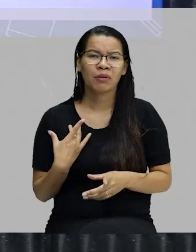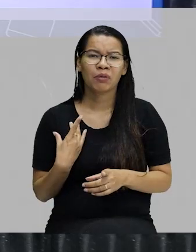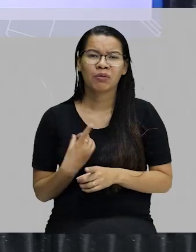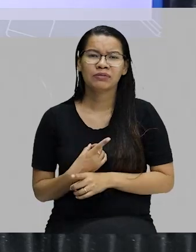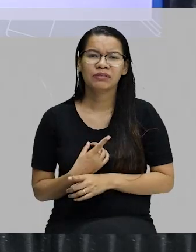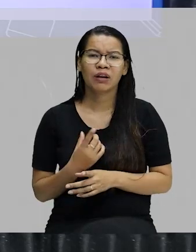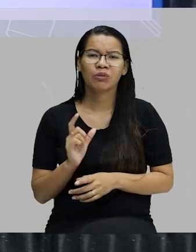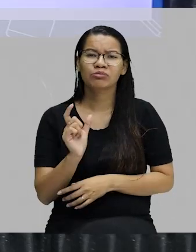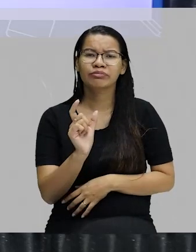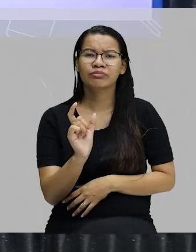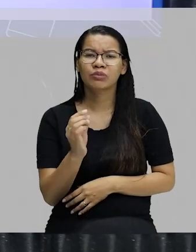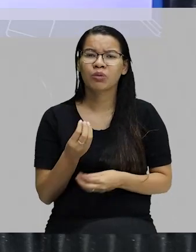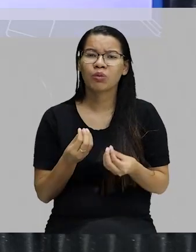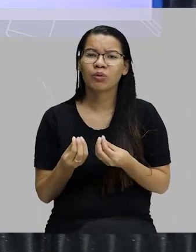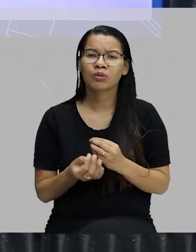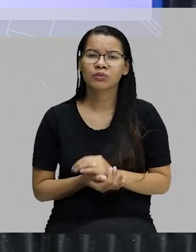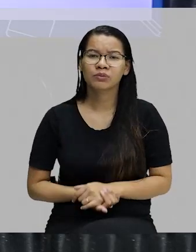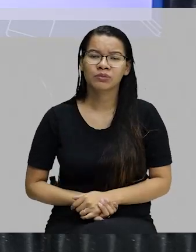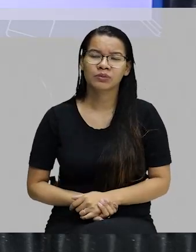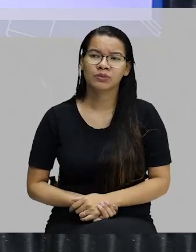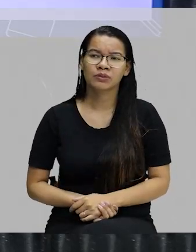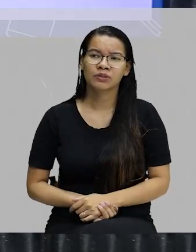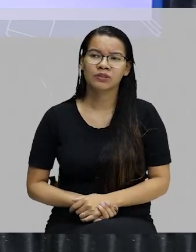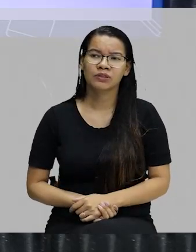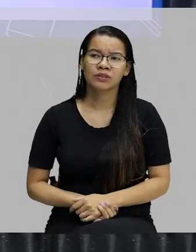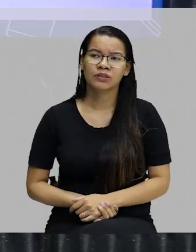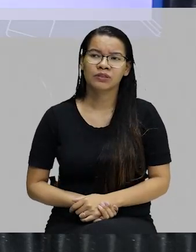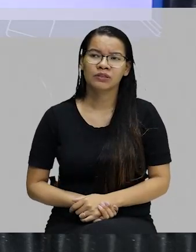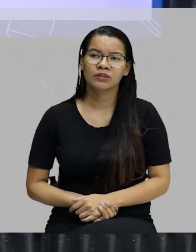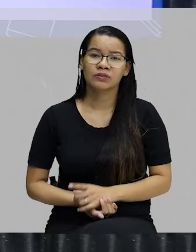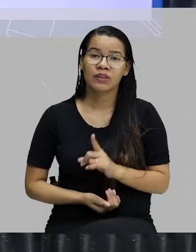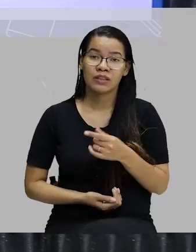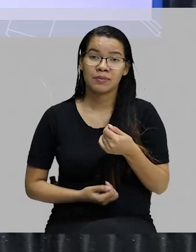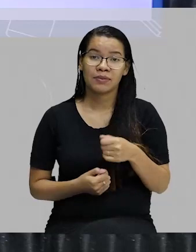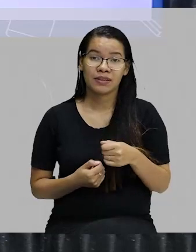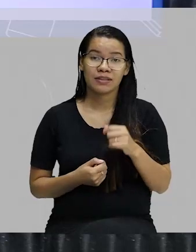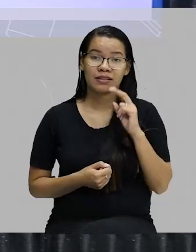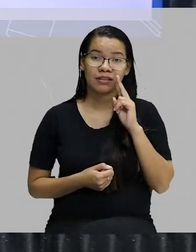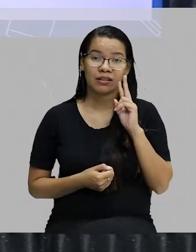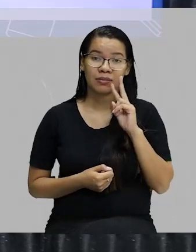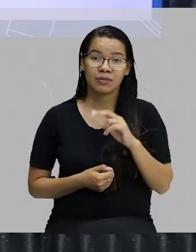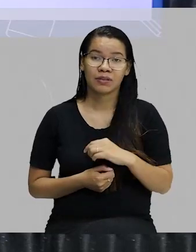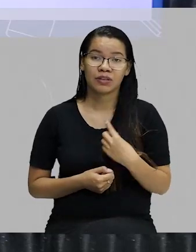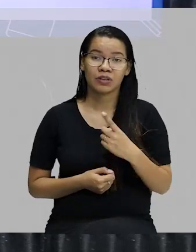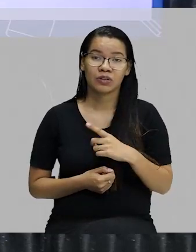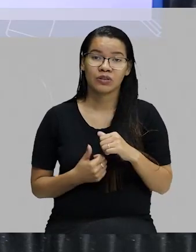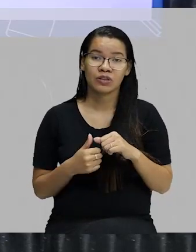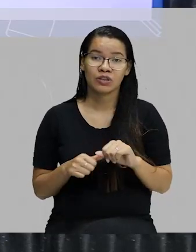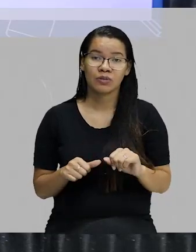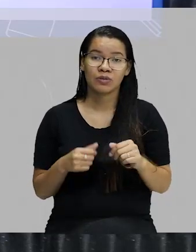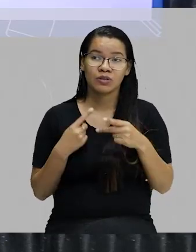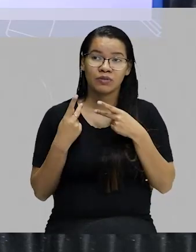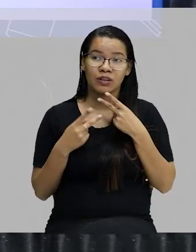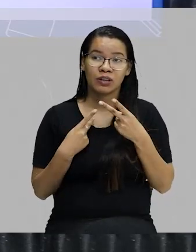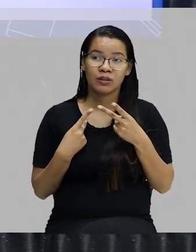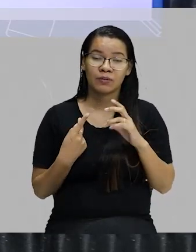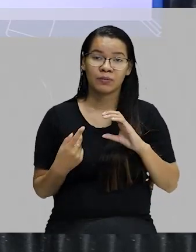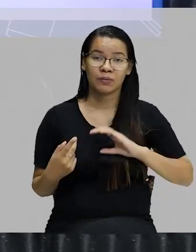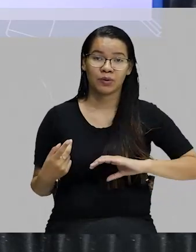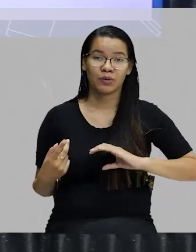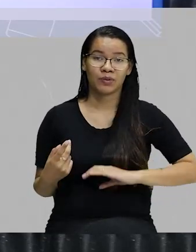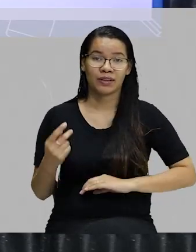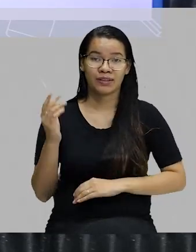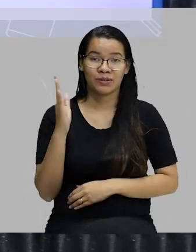termo? Bom, aqui você tem que lembrar que nós estamos falando português do